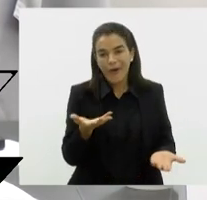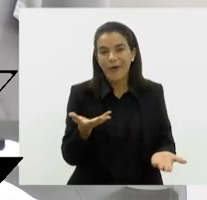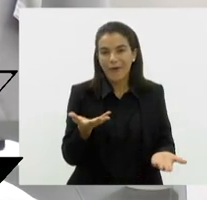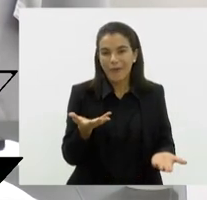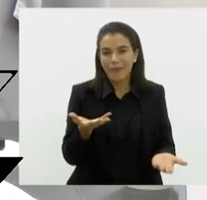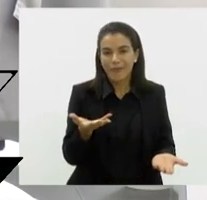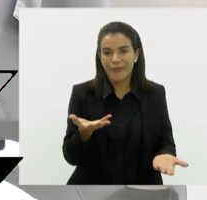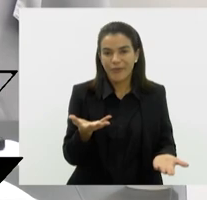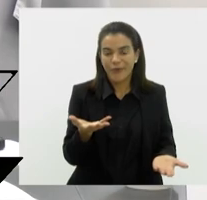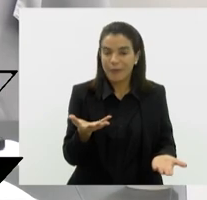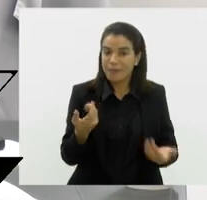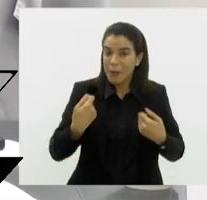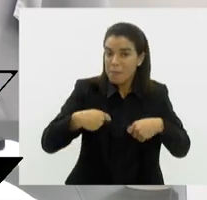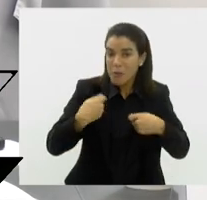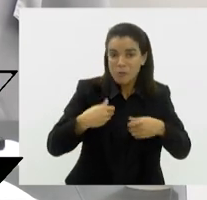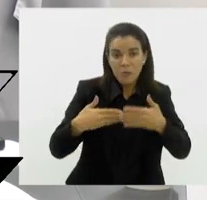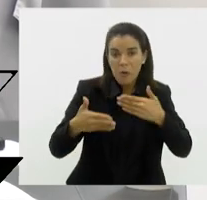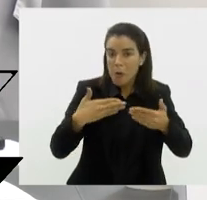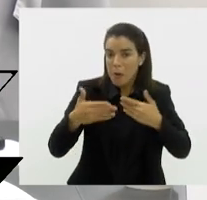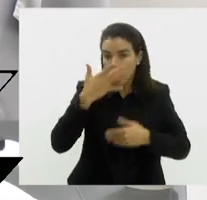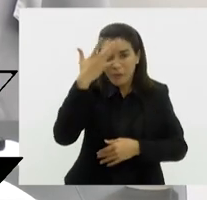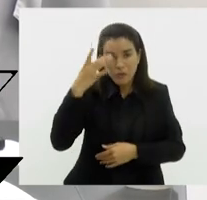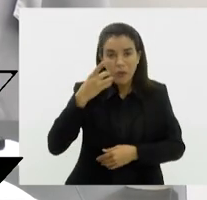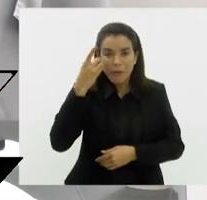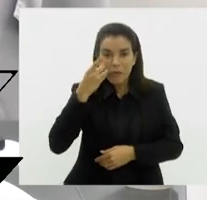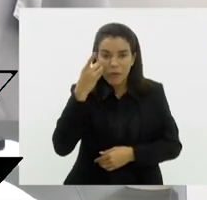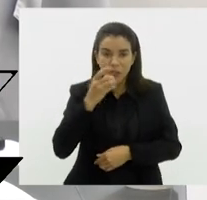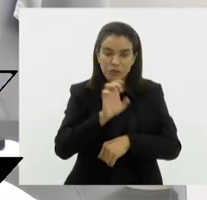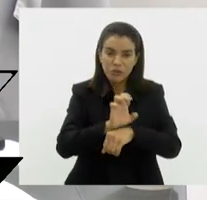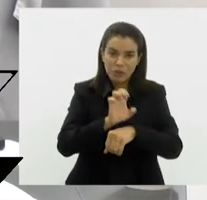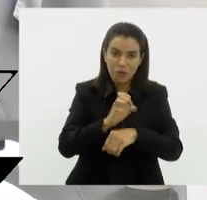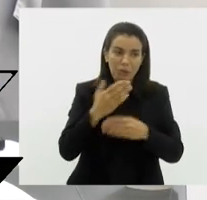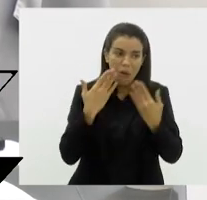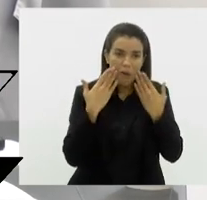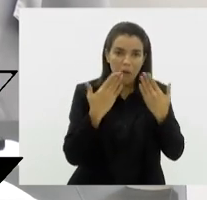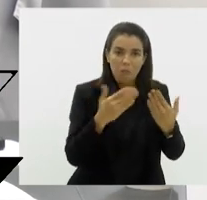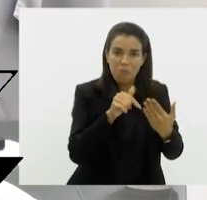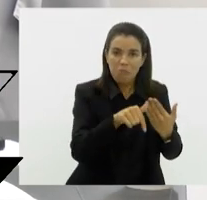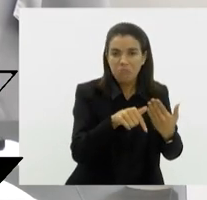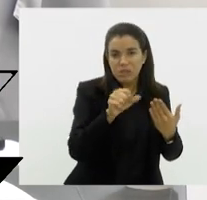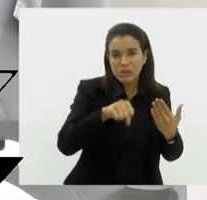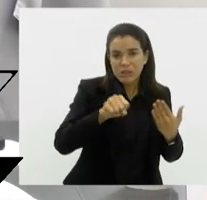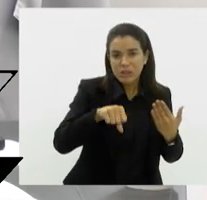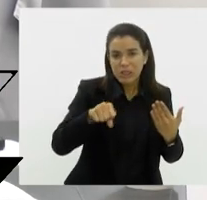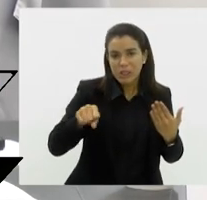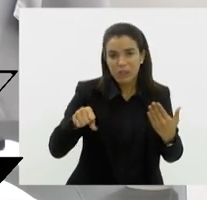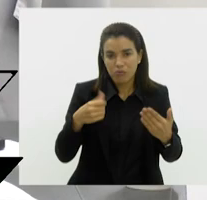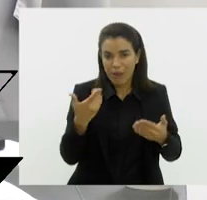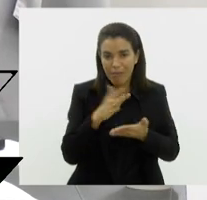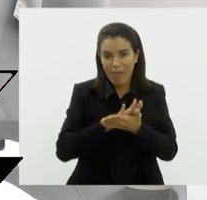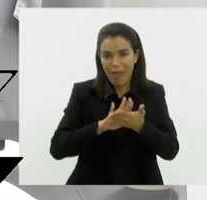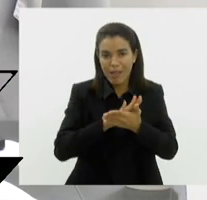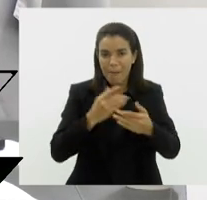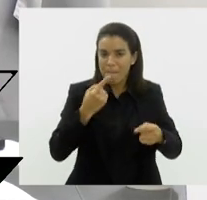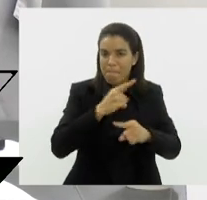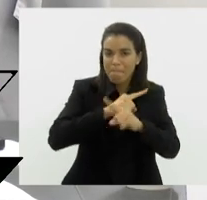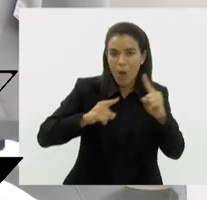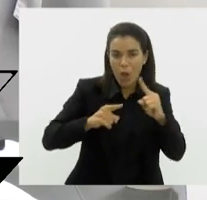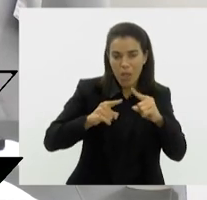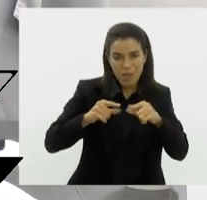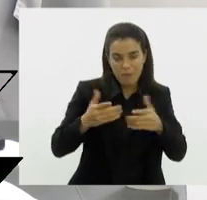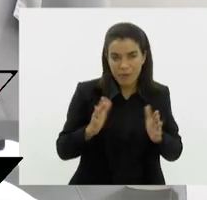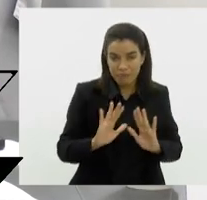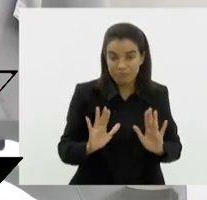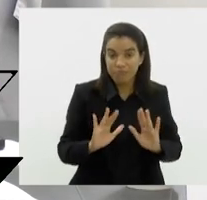é possibilidade de qualquer deputado estadual apresentar, porque não há nenhuma vedação constitucional quanto a isso. O que